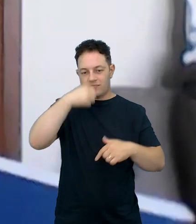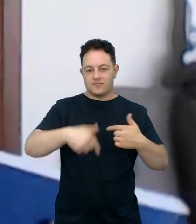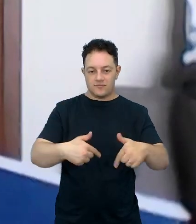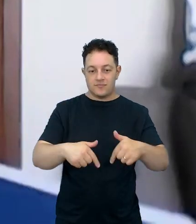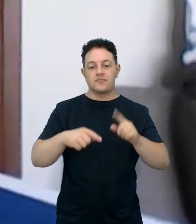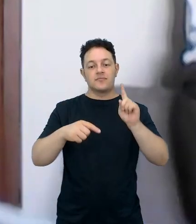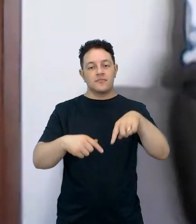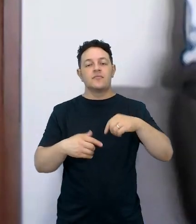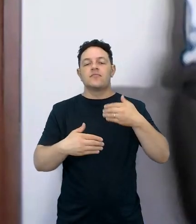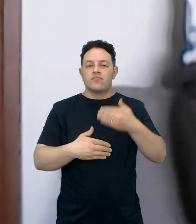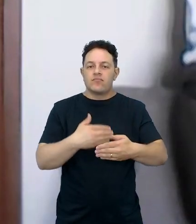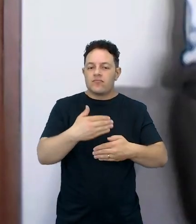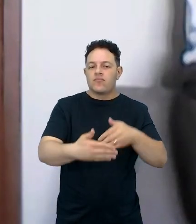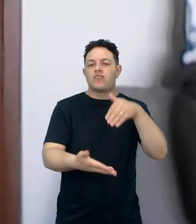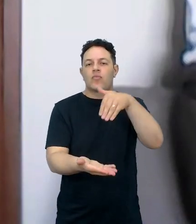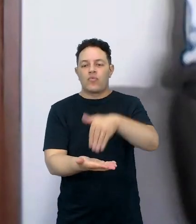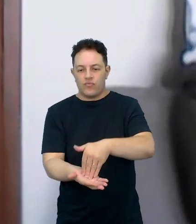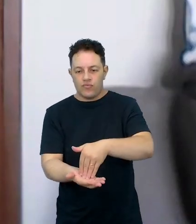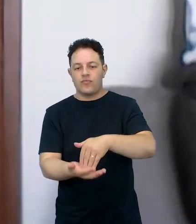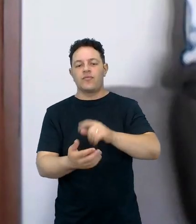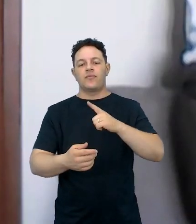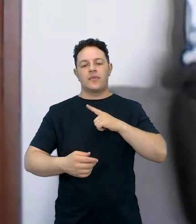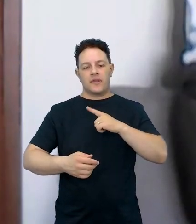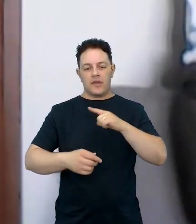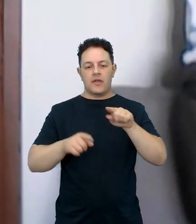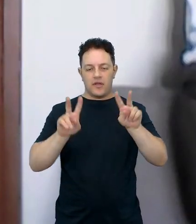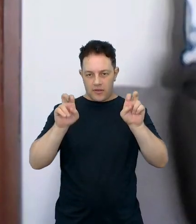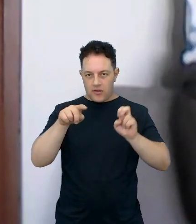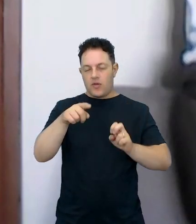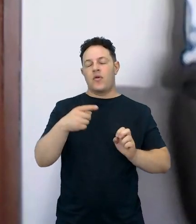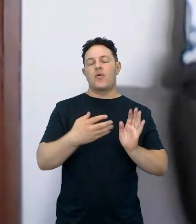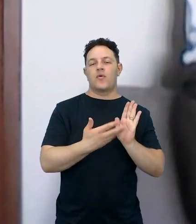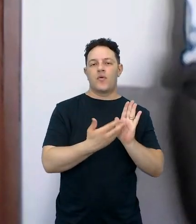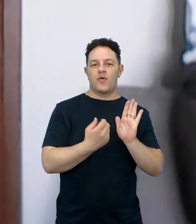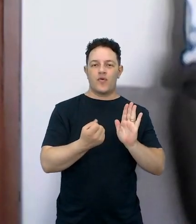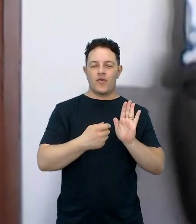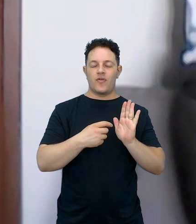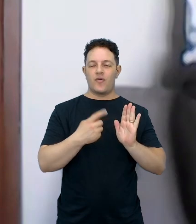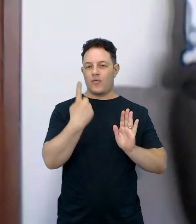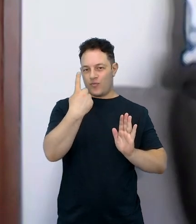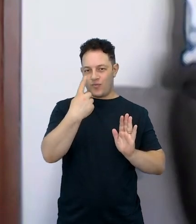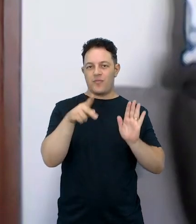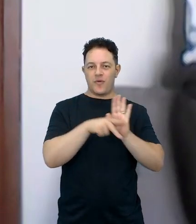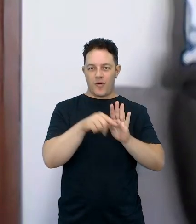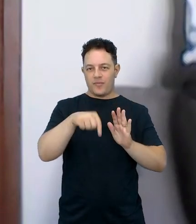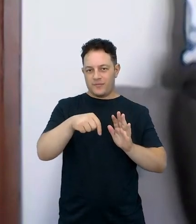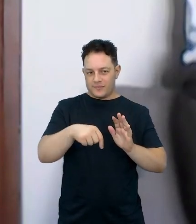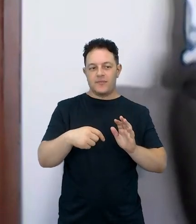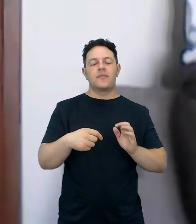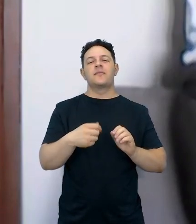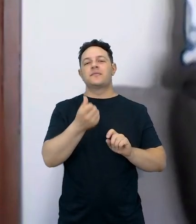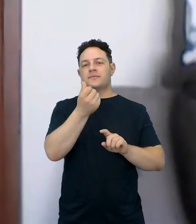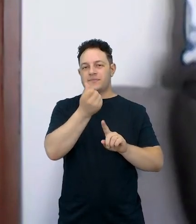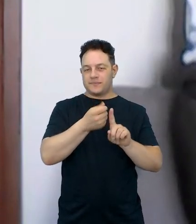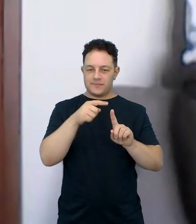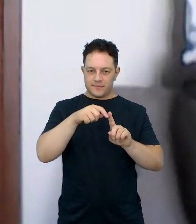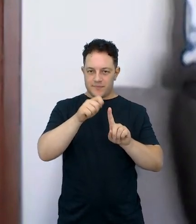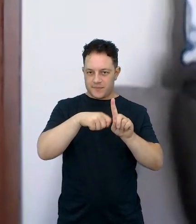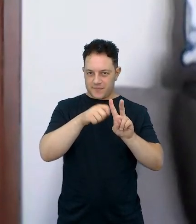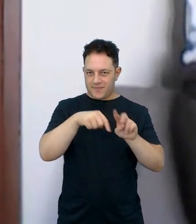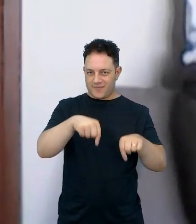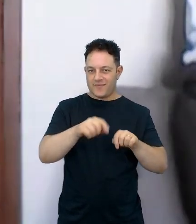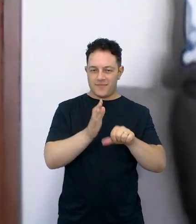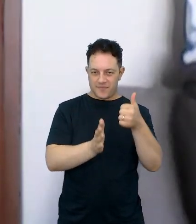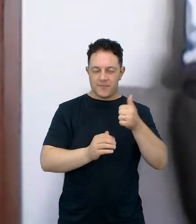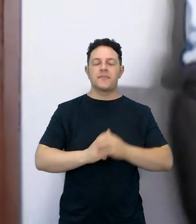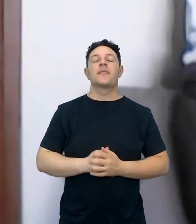última sequência, né? Desse volume 1 do primeiro bimestre, tá bom? Então, se vocês